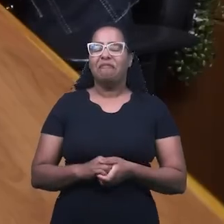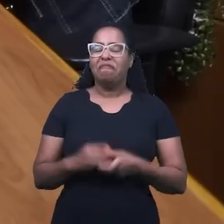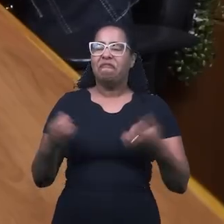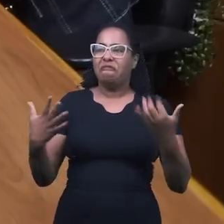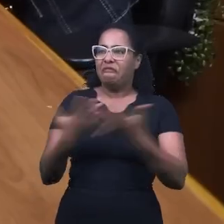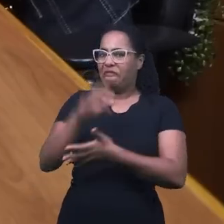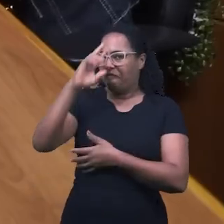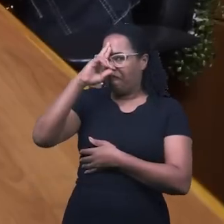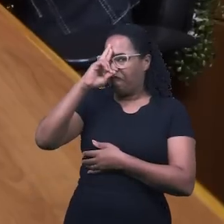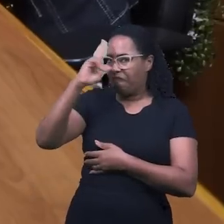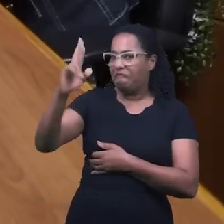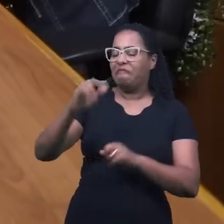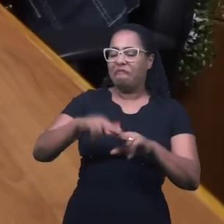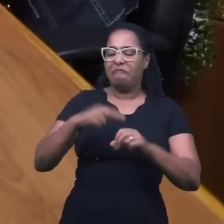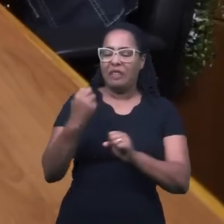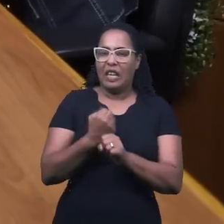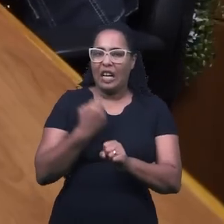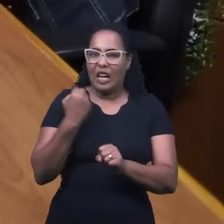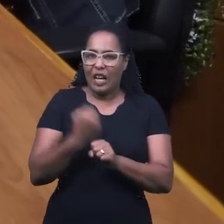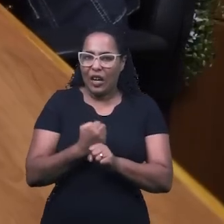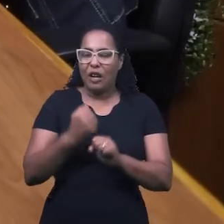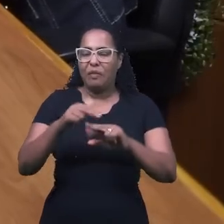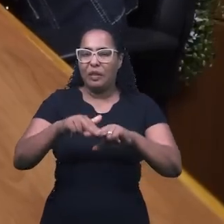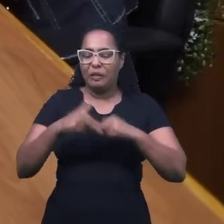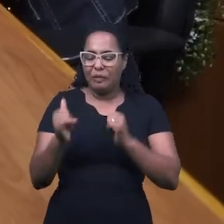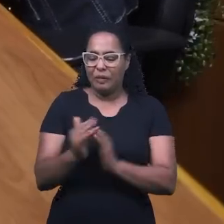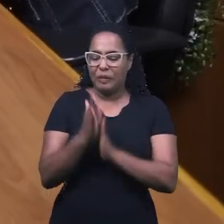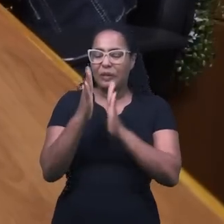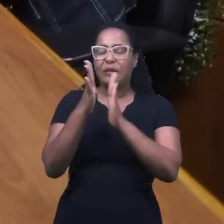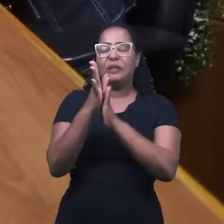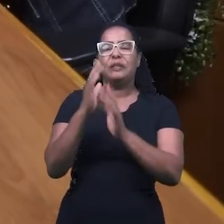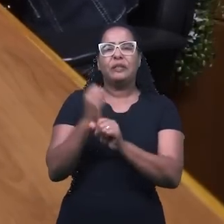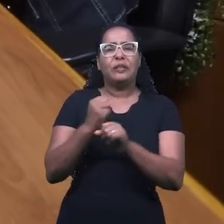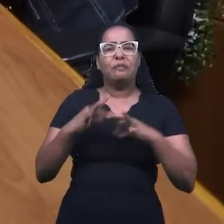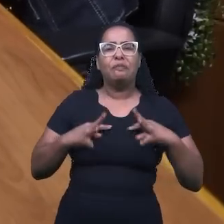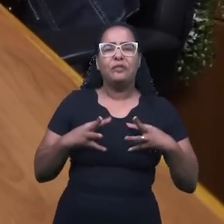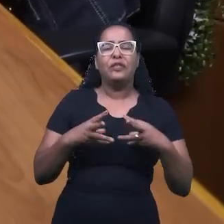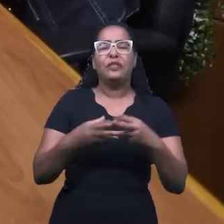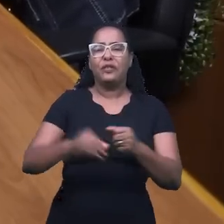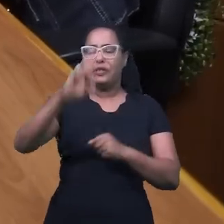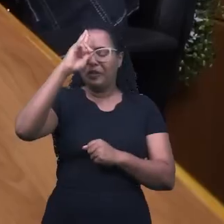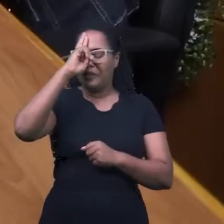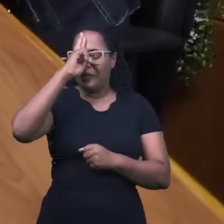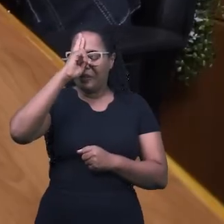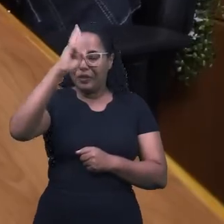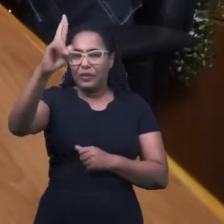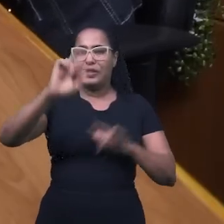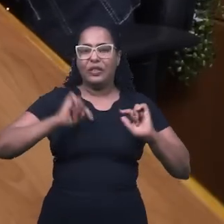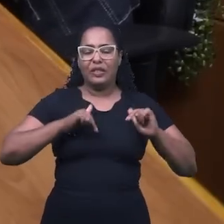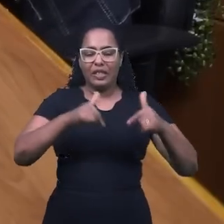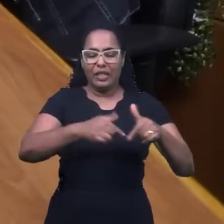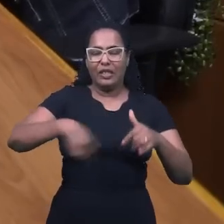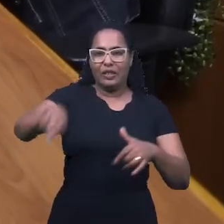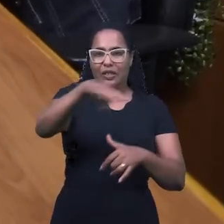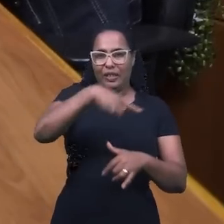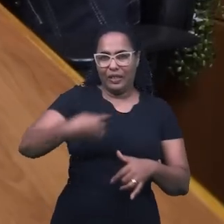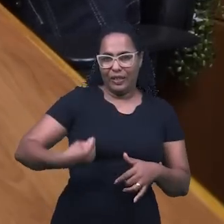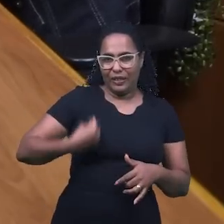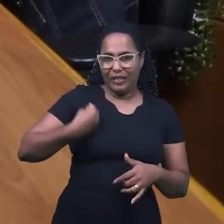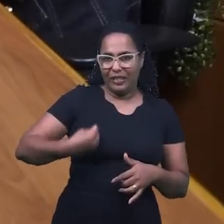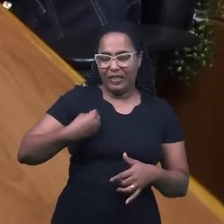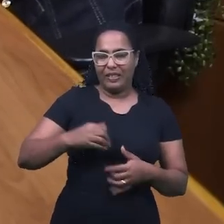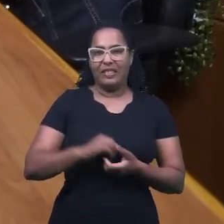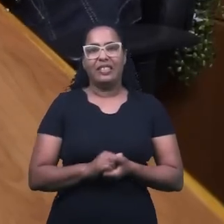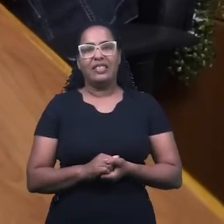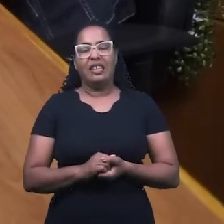Sim. Glorifica o Senhor, né? Por essa obra, pelos louvores dessa obra, por tudo que o Senhor tem feito nas nossas